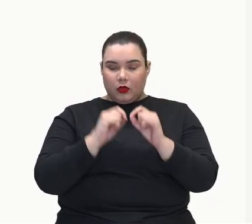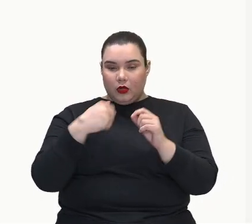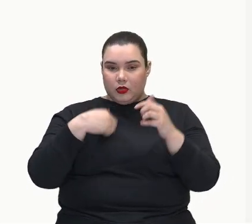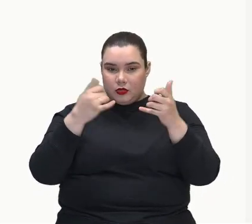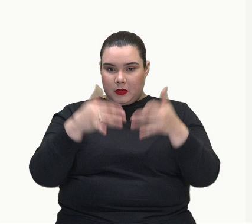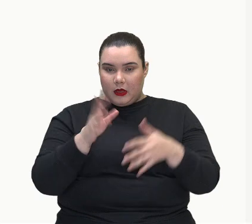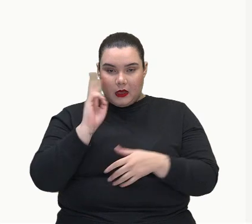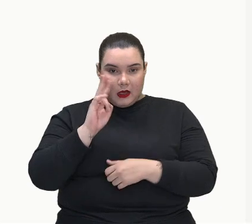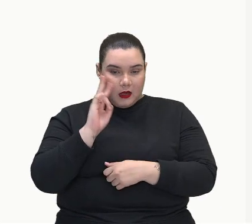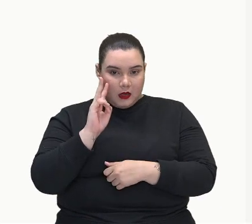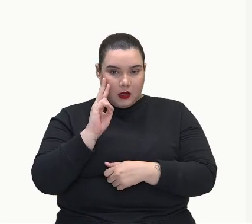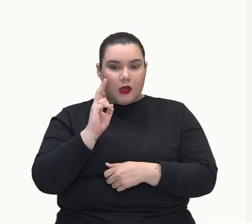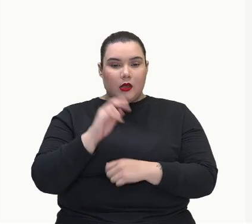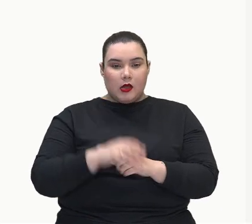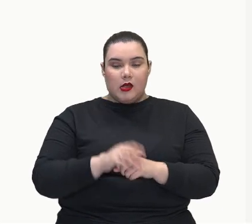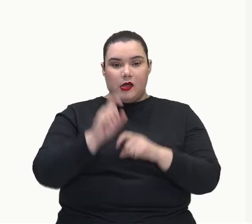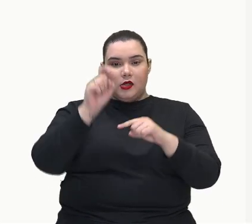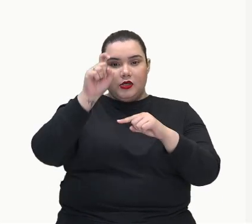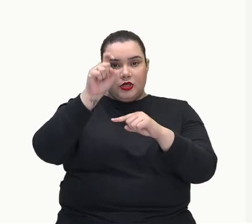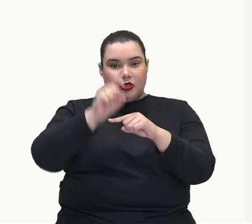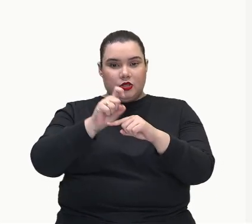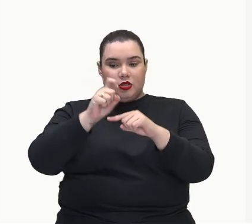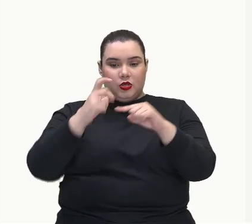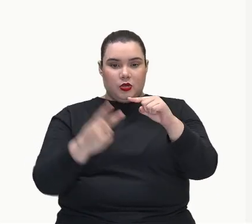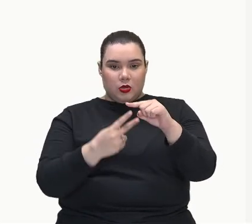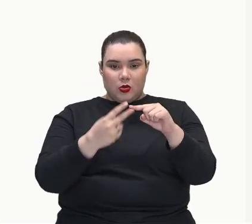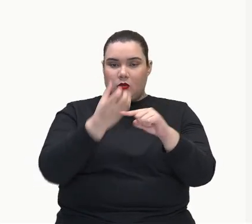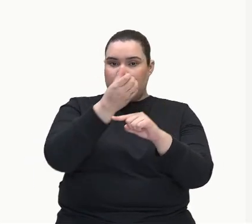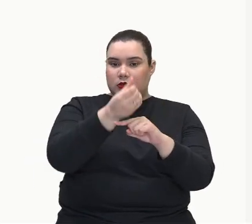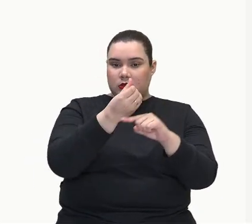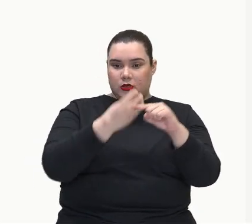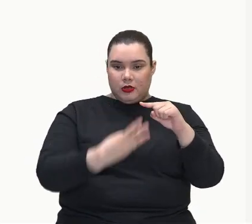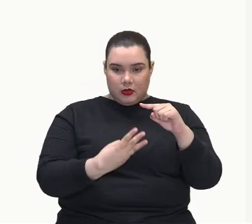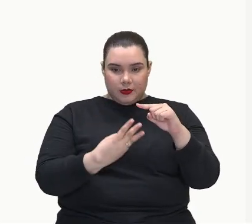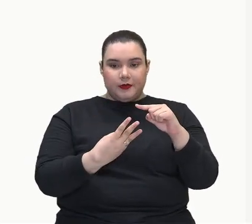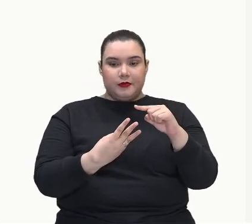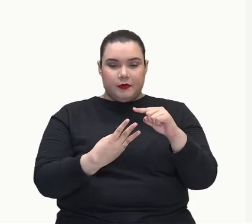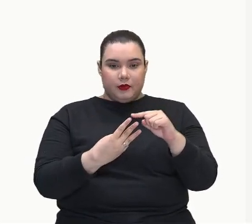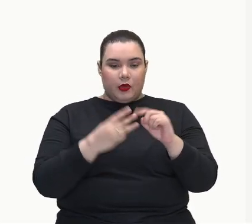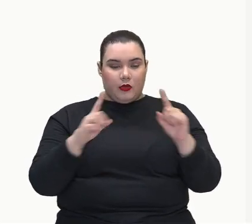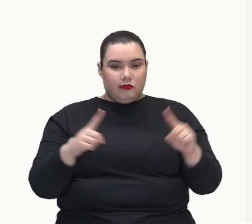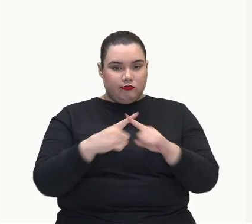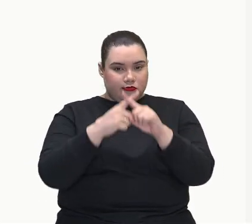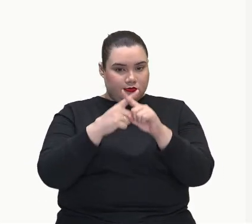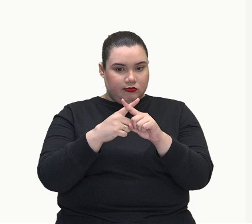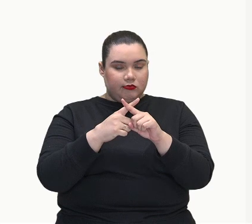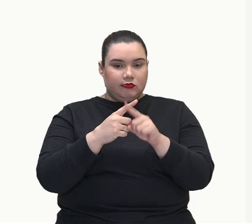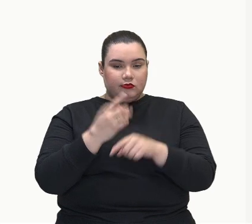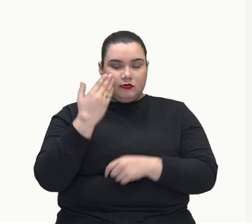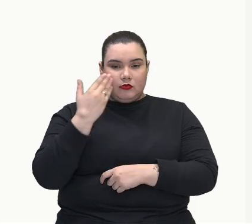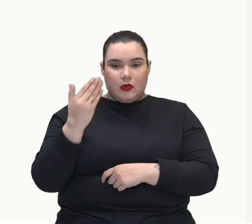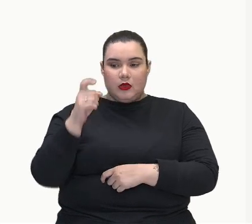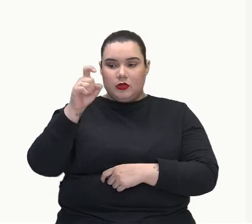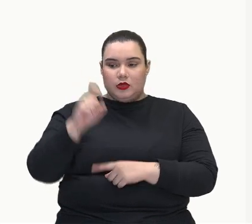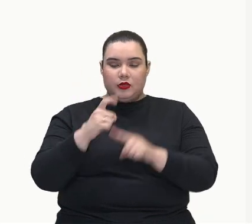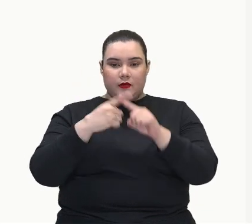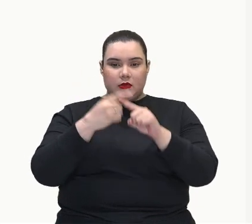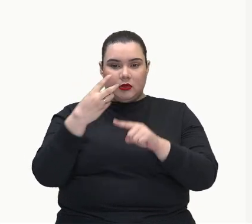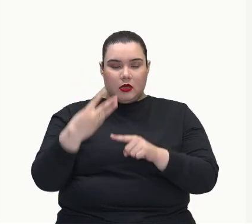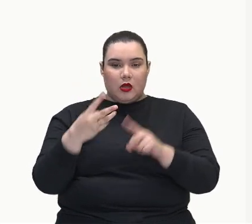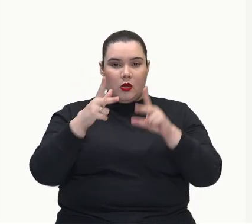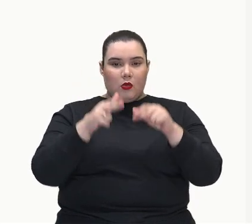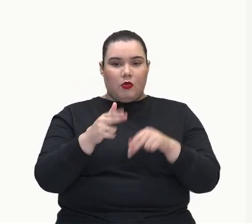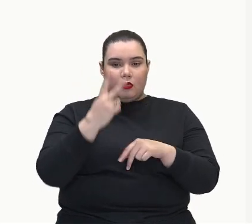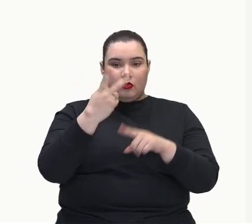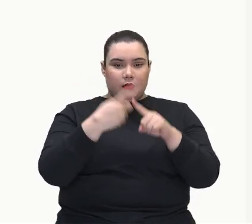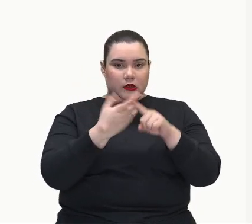ó, x sobre 2 e 6 sobre 3. Só igualar. X vezes 3 é igual a 2